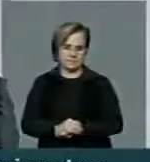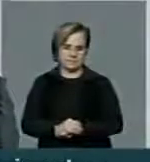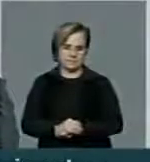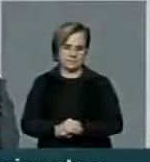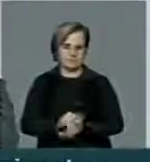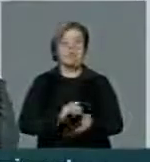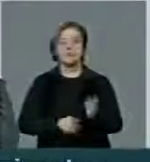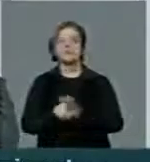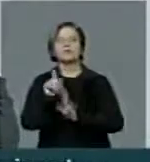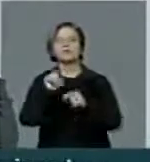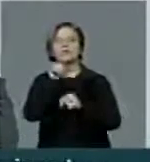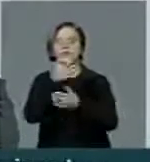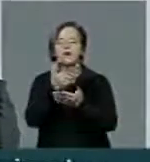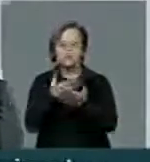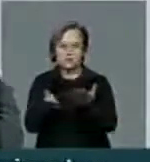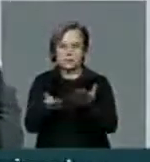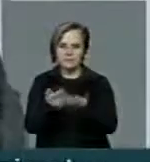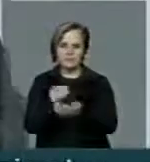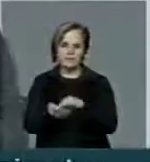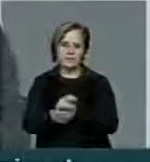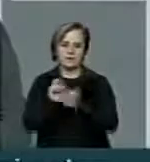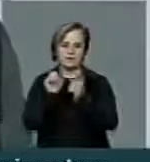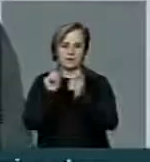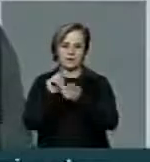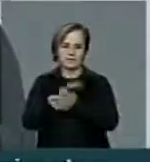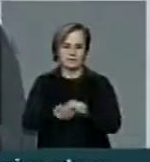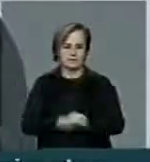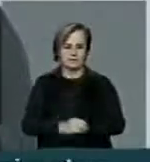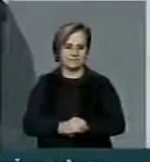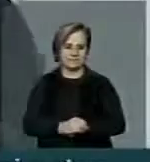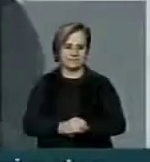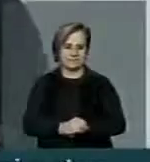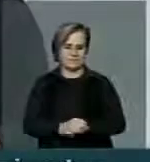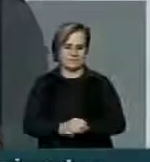embora. Pará, vamos lá.